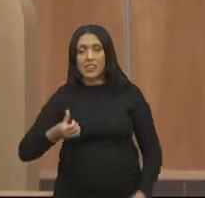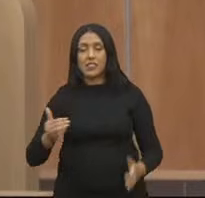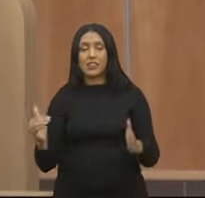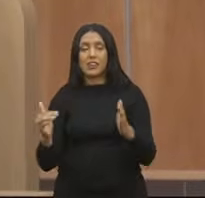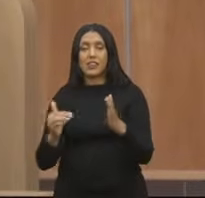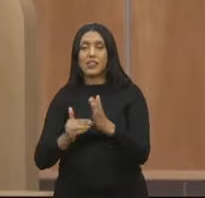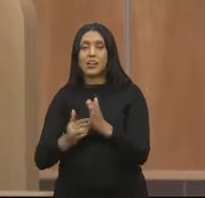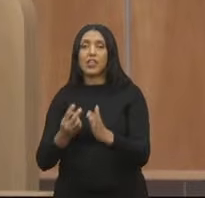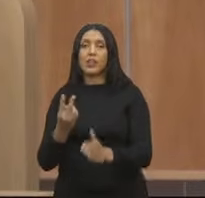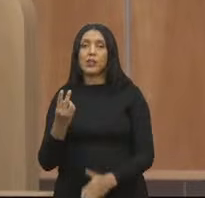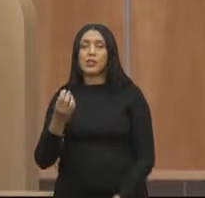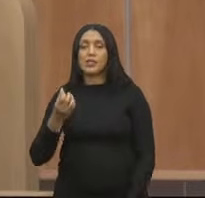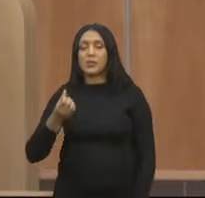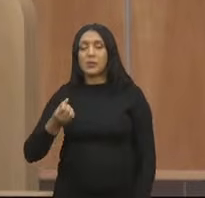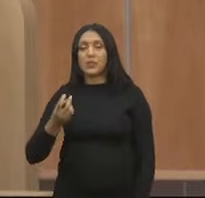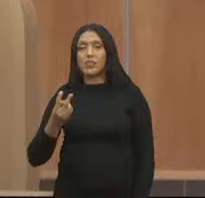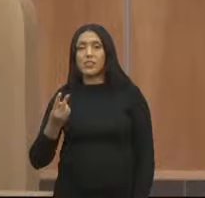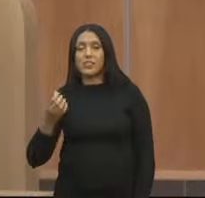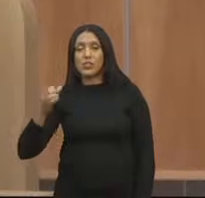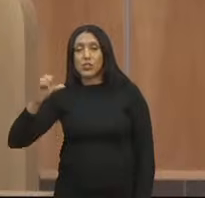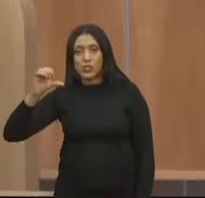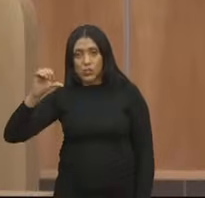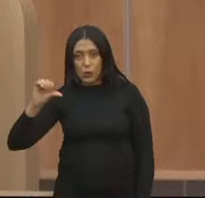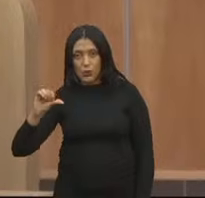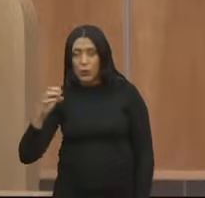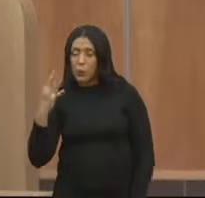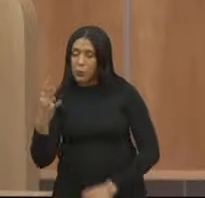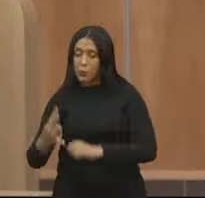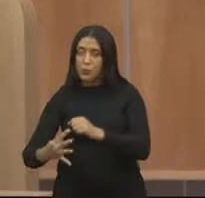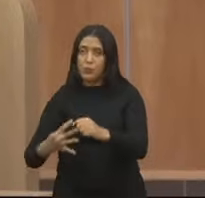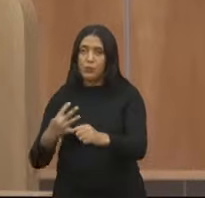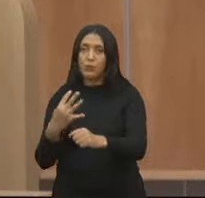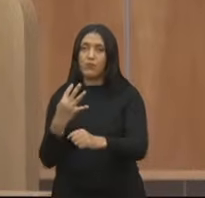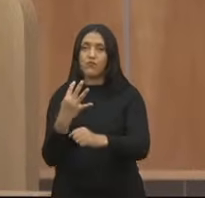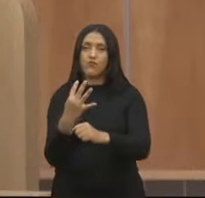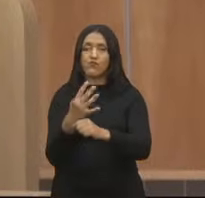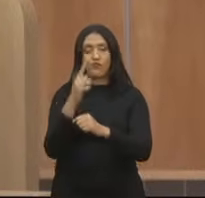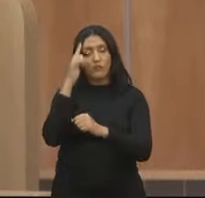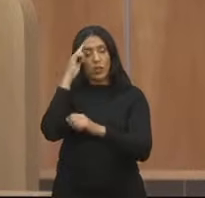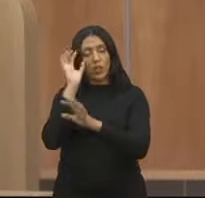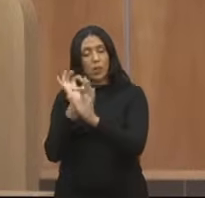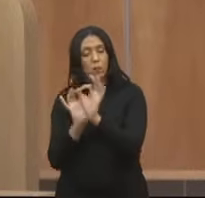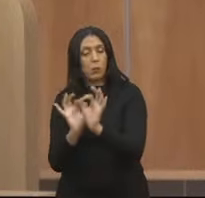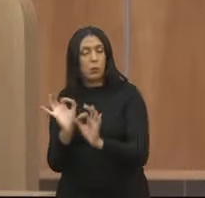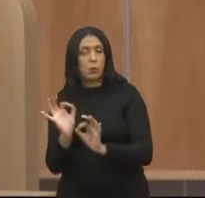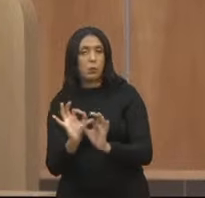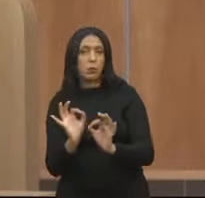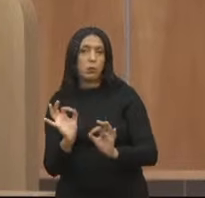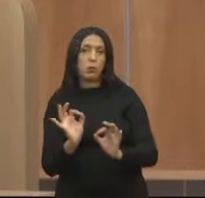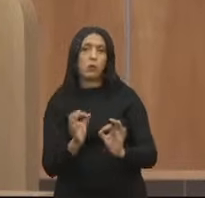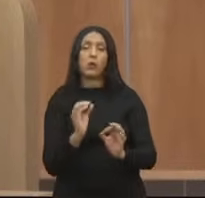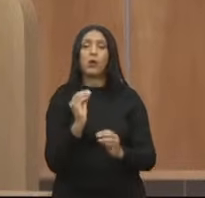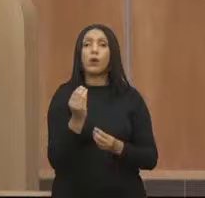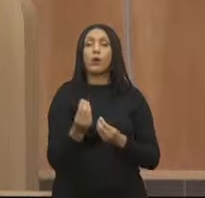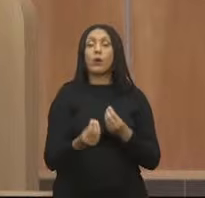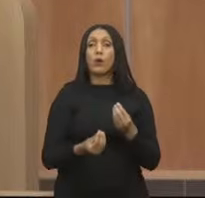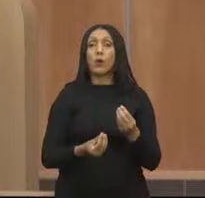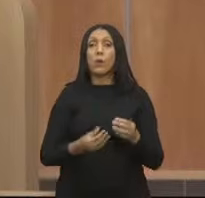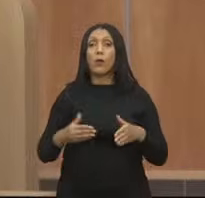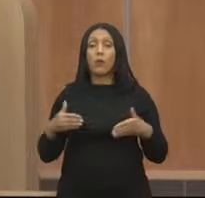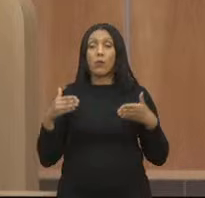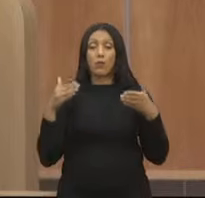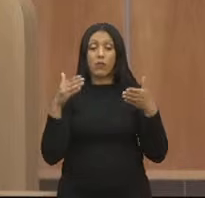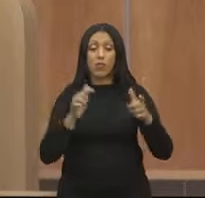anualmente, através de outra peça orçamentária, que é o plano plurianual, a gente organiza, vamos dizer assim,